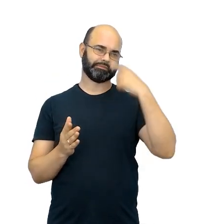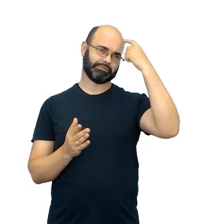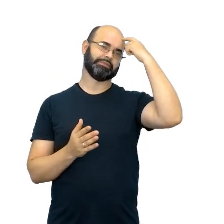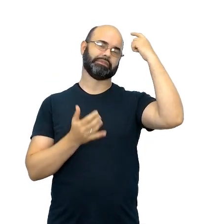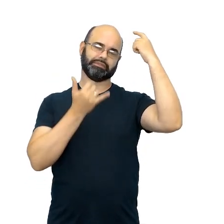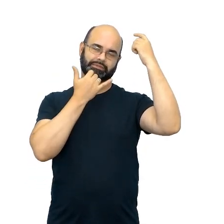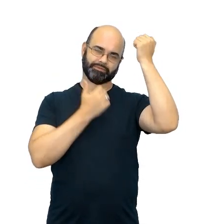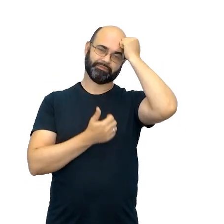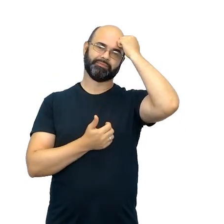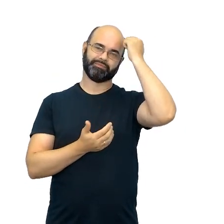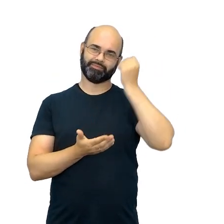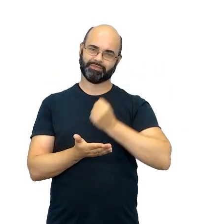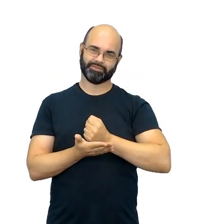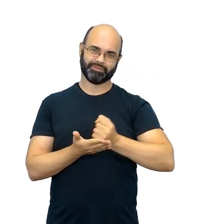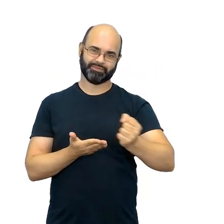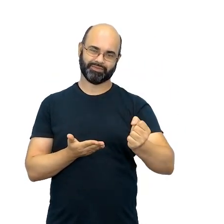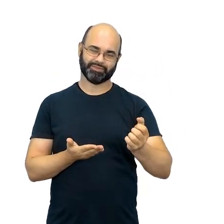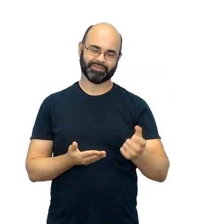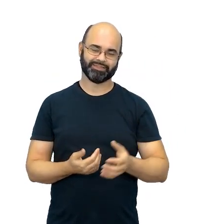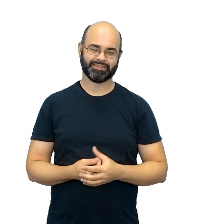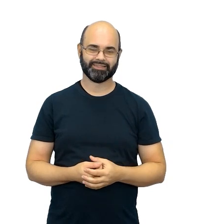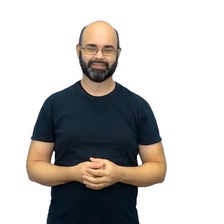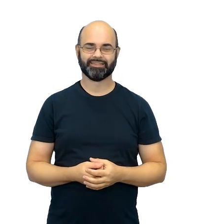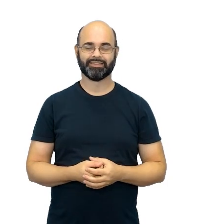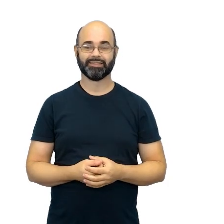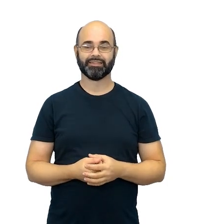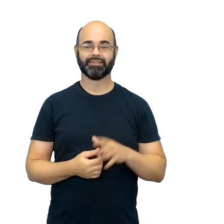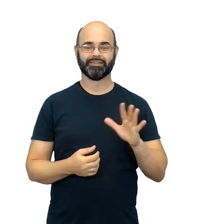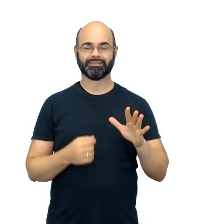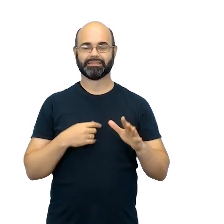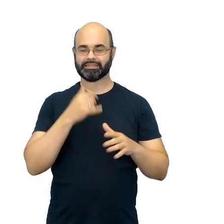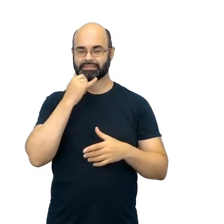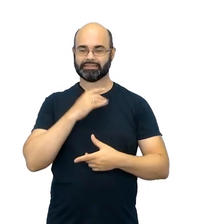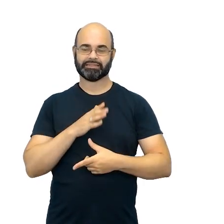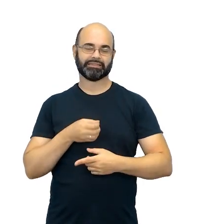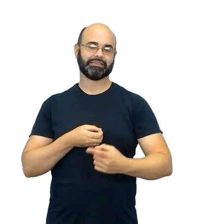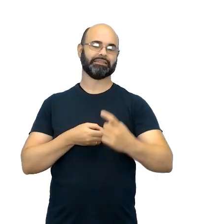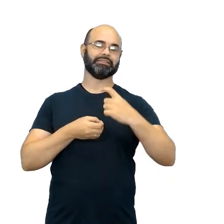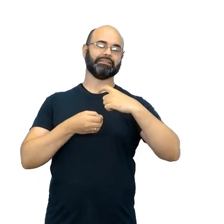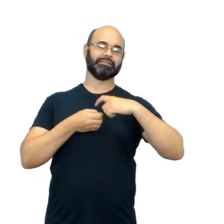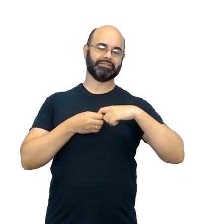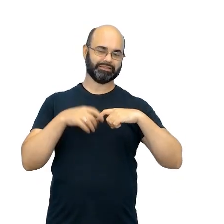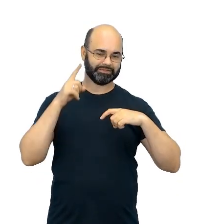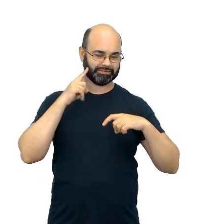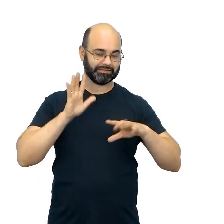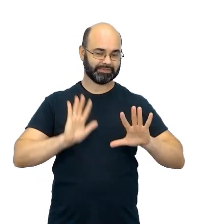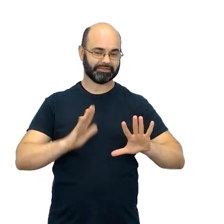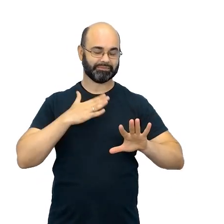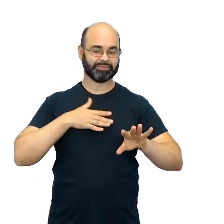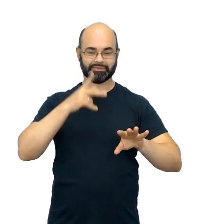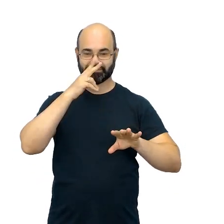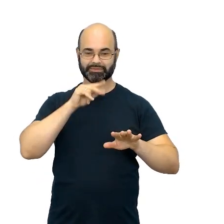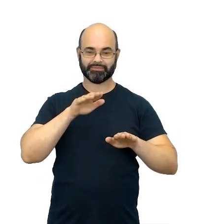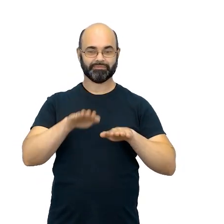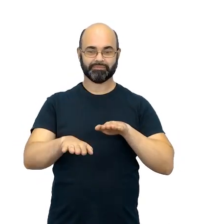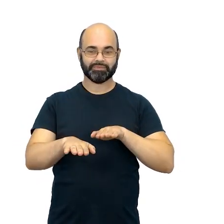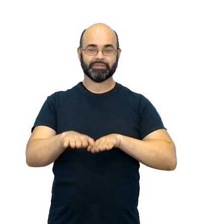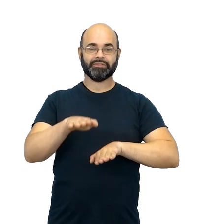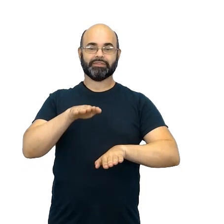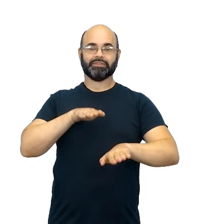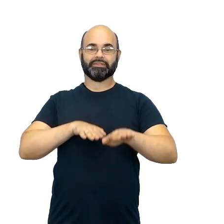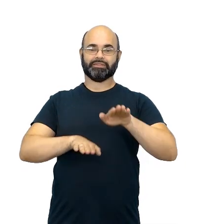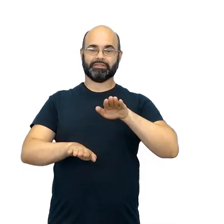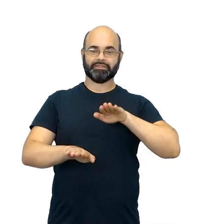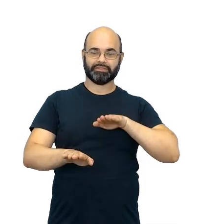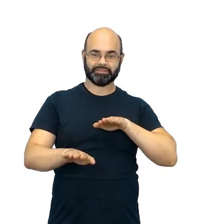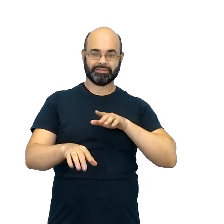eles não seguiram nada, aí tem que retomar isso daí e falar, ó, na próxima vocês vão ter que fazer tudo, né? Aí você